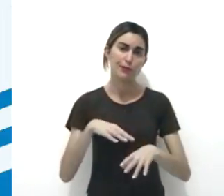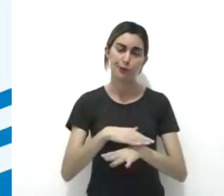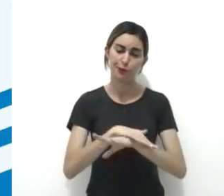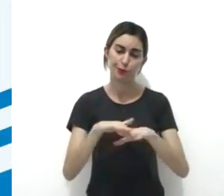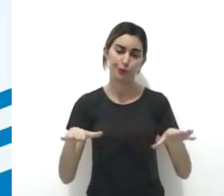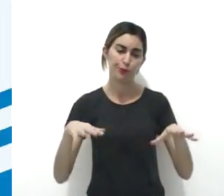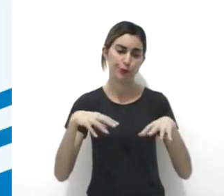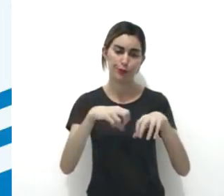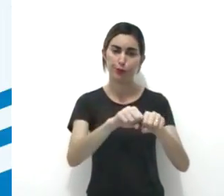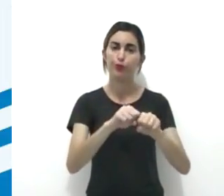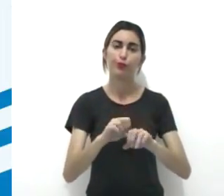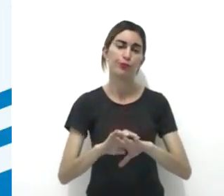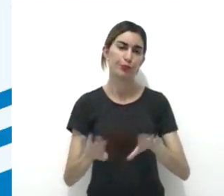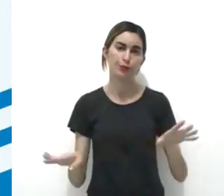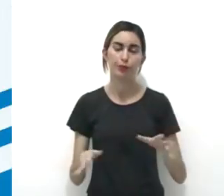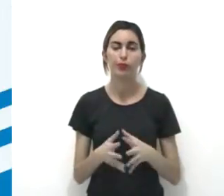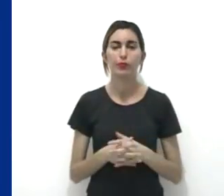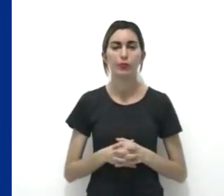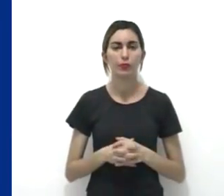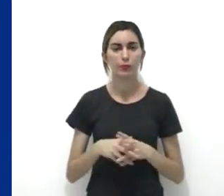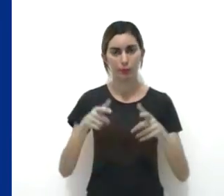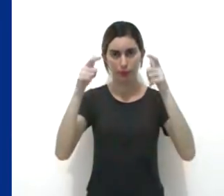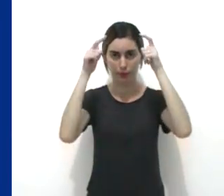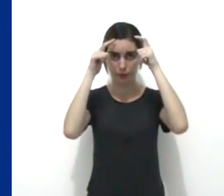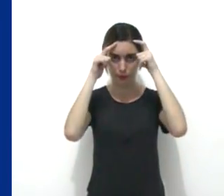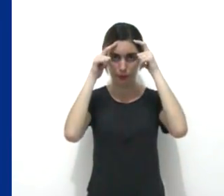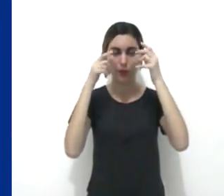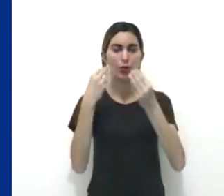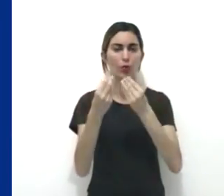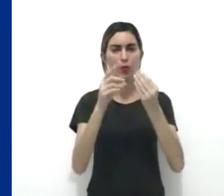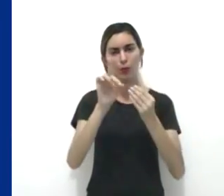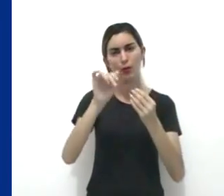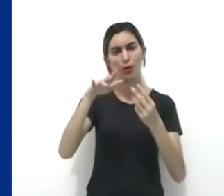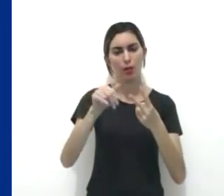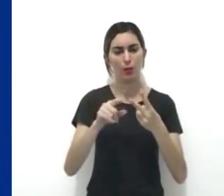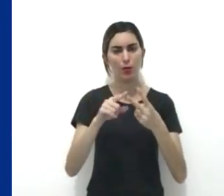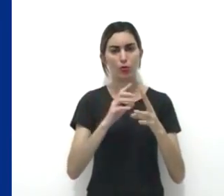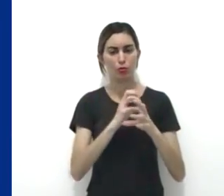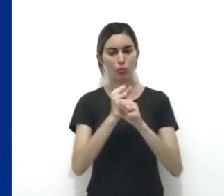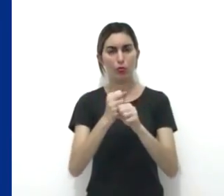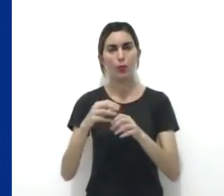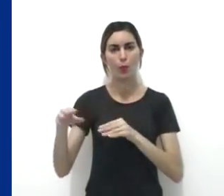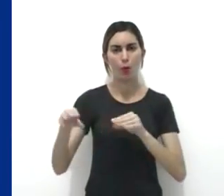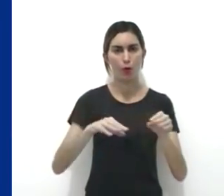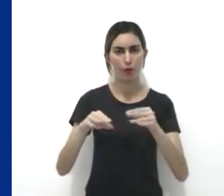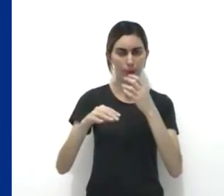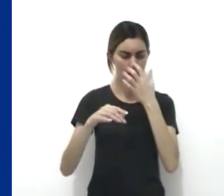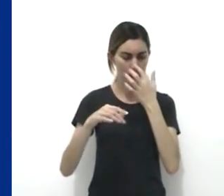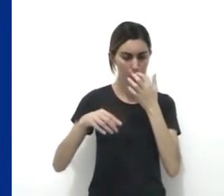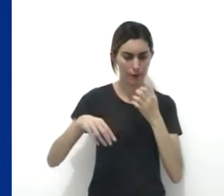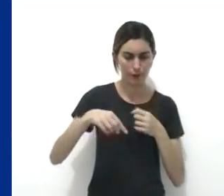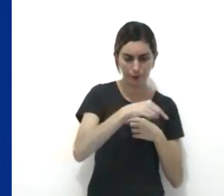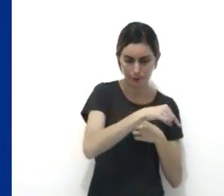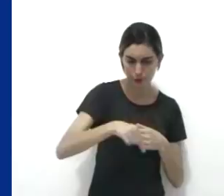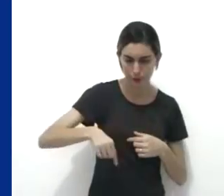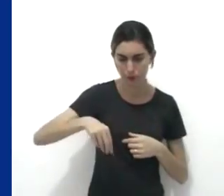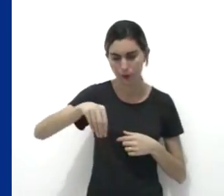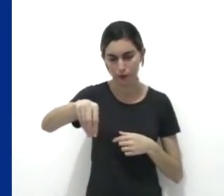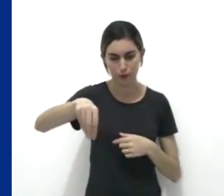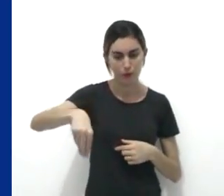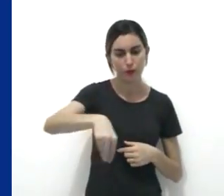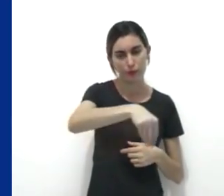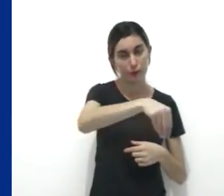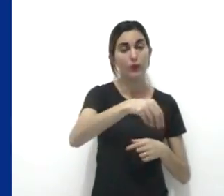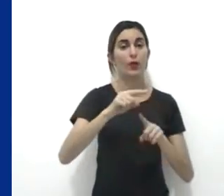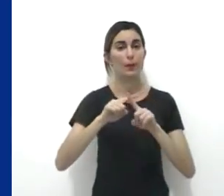rei poderá ter sido encurralado. O rei, assim como a dama, acumula o movimento do bispo e da torre ao mesmo